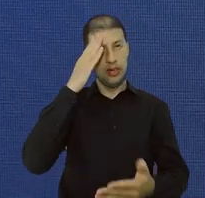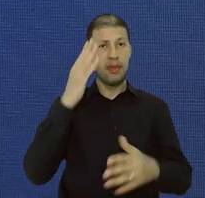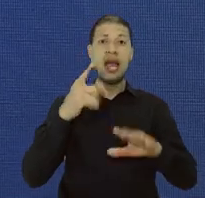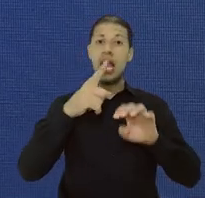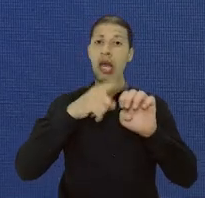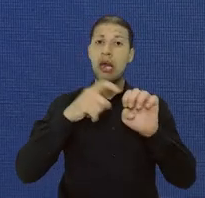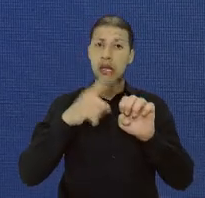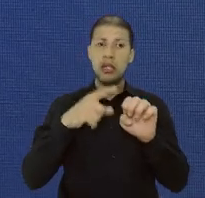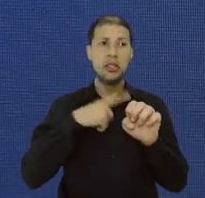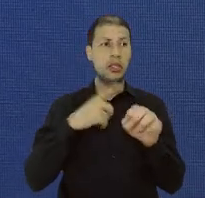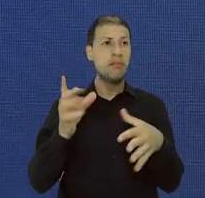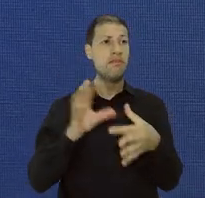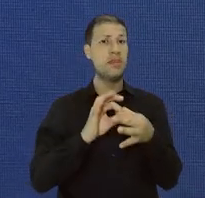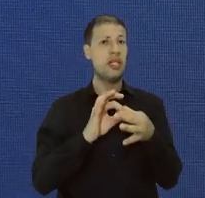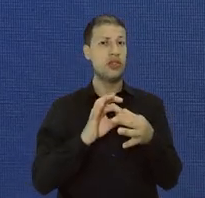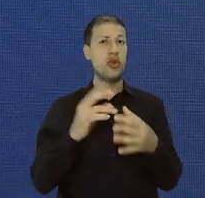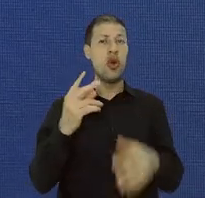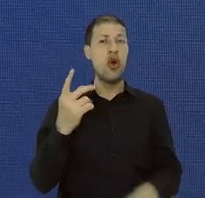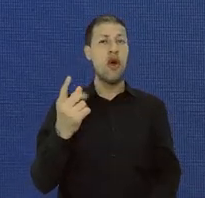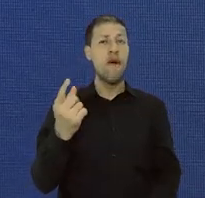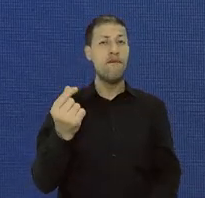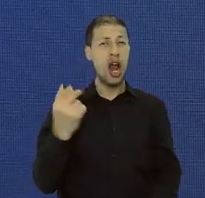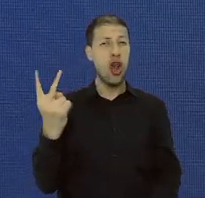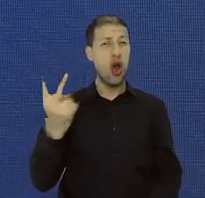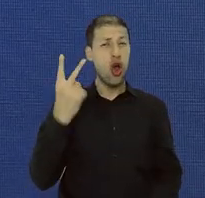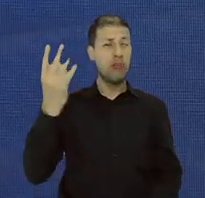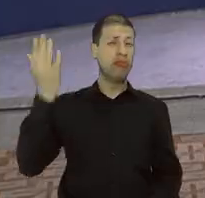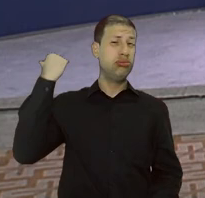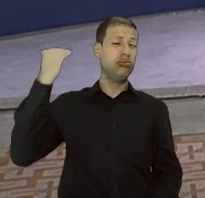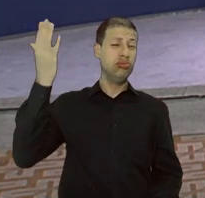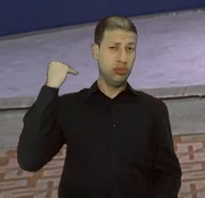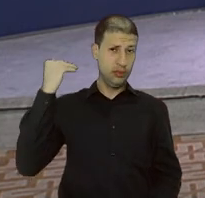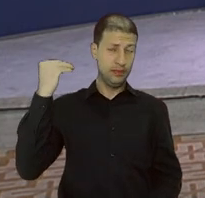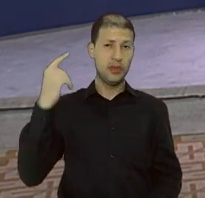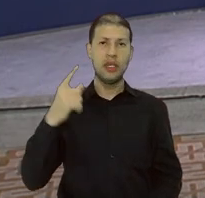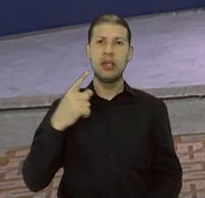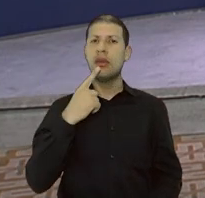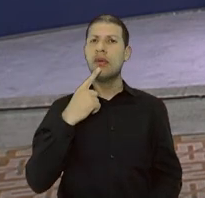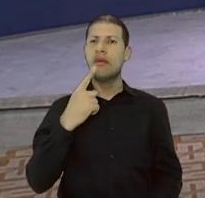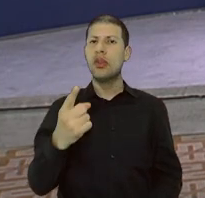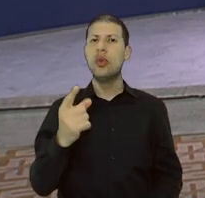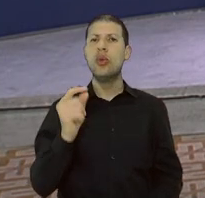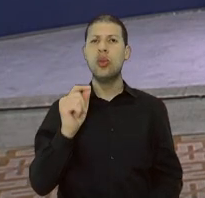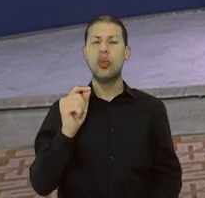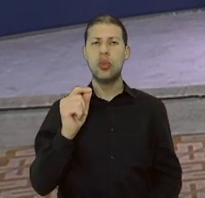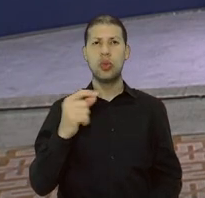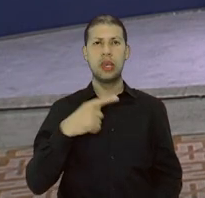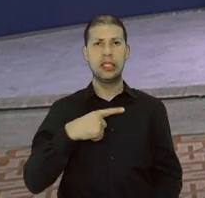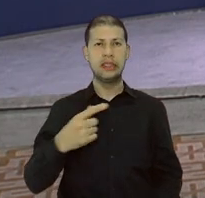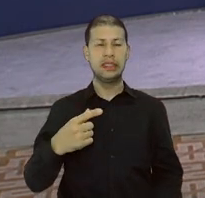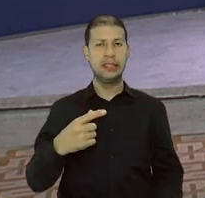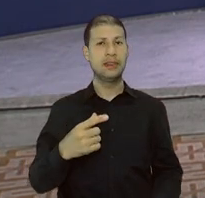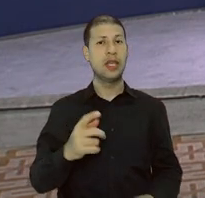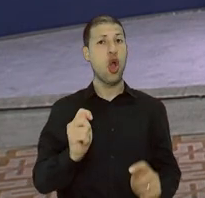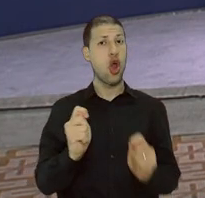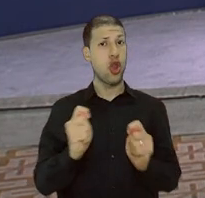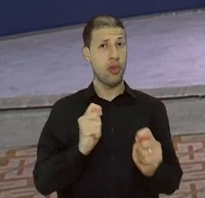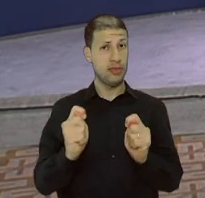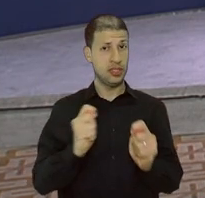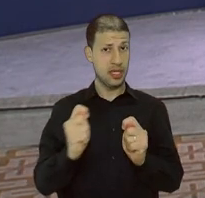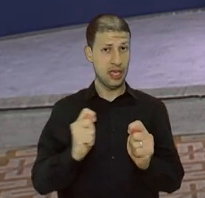em valor eixos lá atrás e o que o que foi feito muito foi um apertar os cintos com relação à